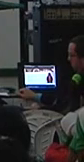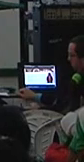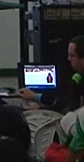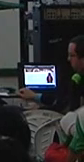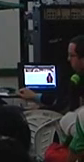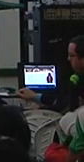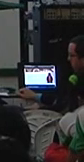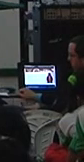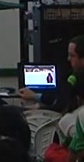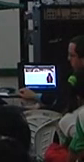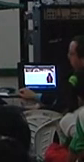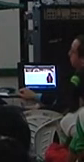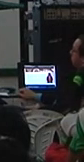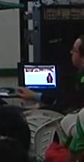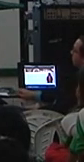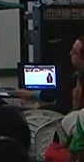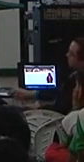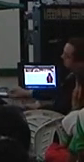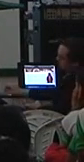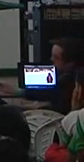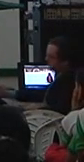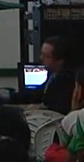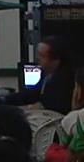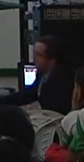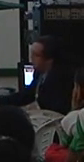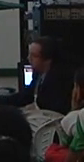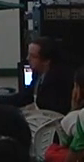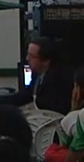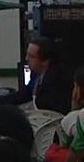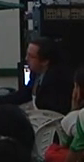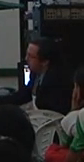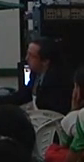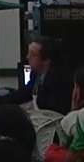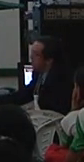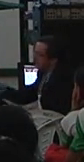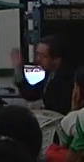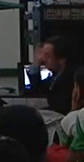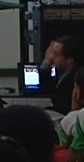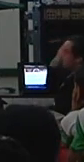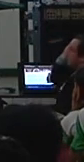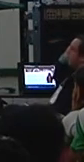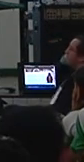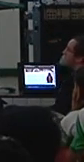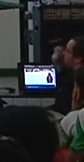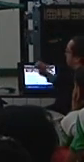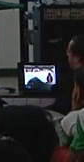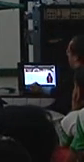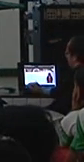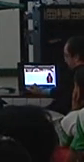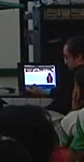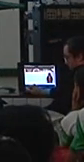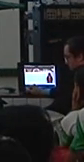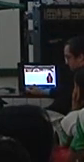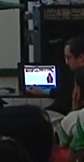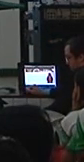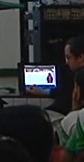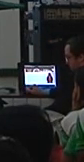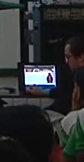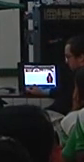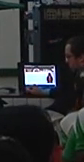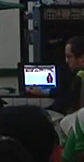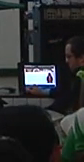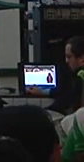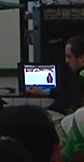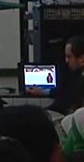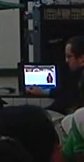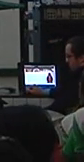mais ou menos R$700 mil para quase 16 milhões nos dias atuais. A seguir, assumi a pasta